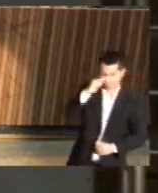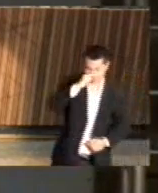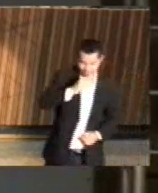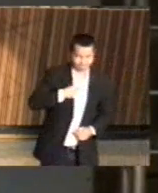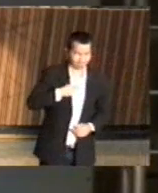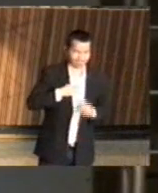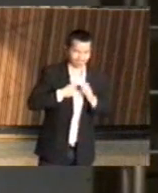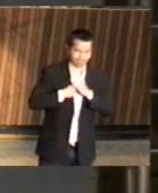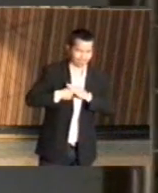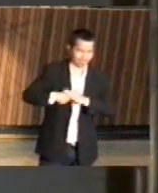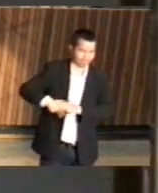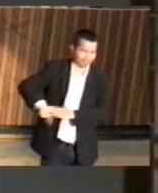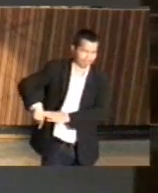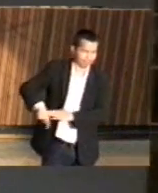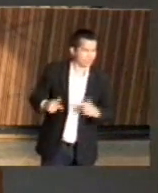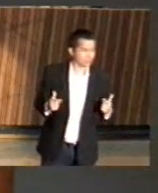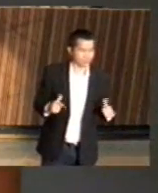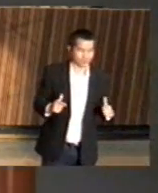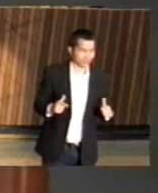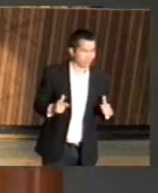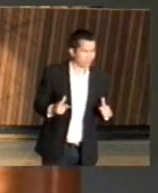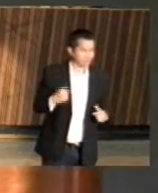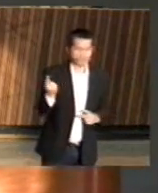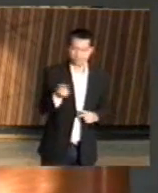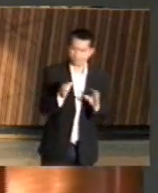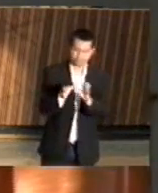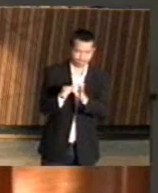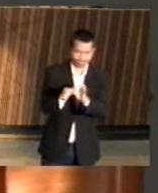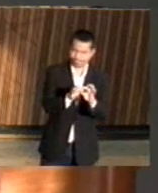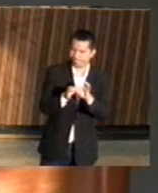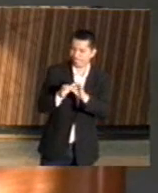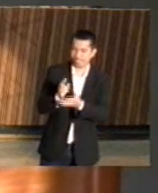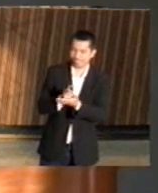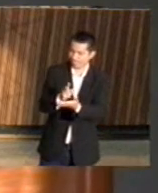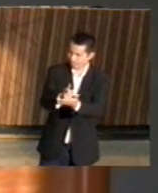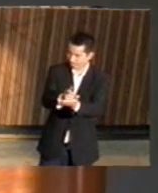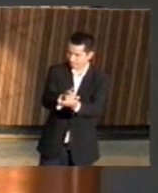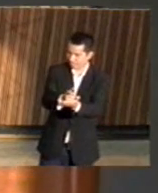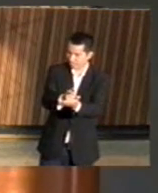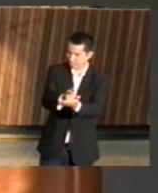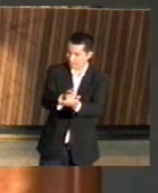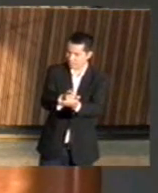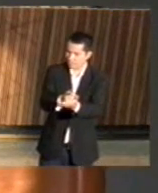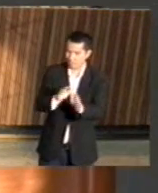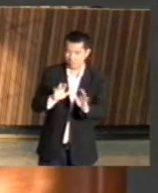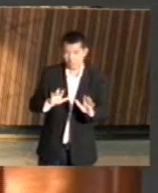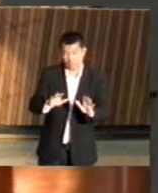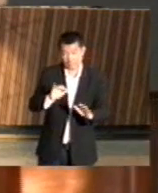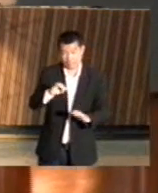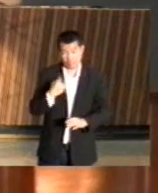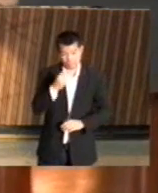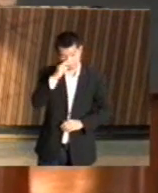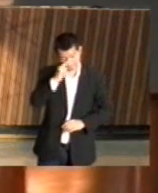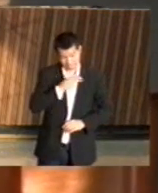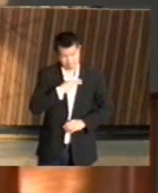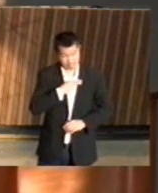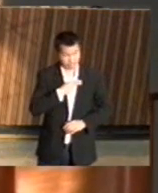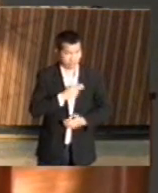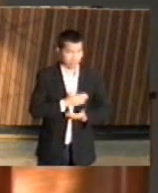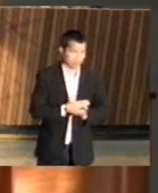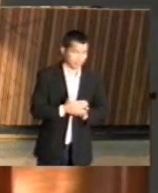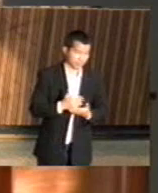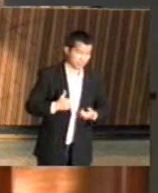por causa da unidade. E quando a gente abre mão dos nossos direitos por causa da unidade,